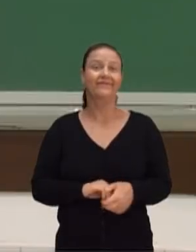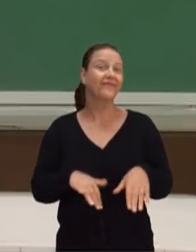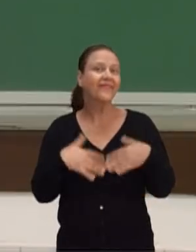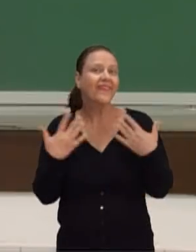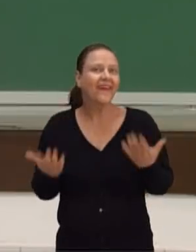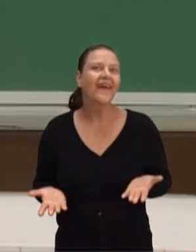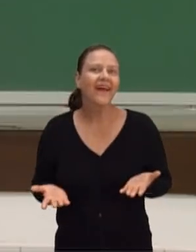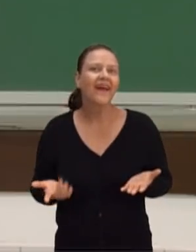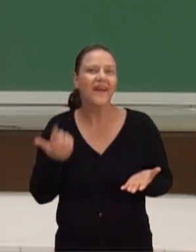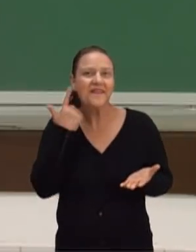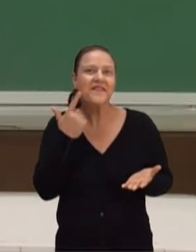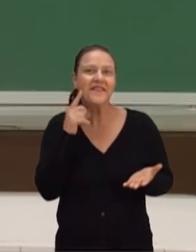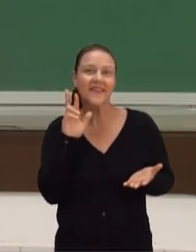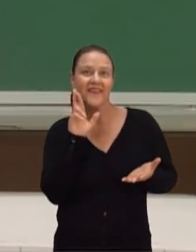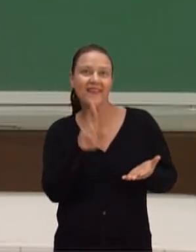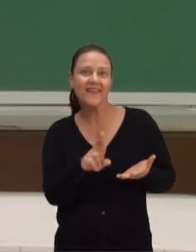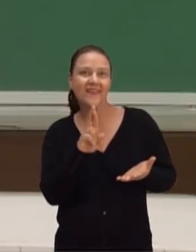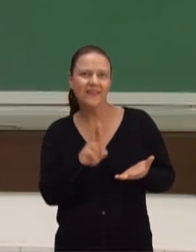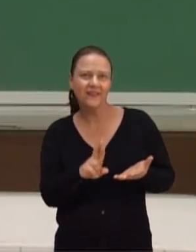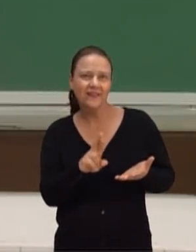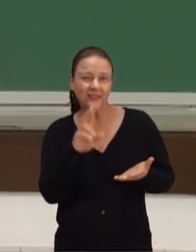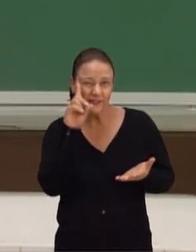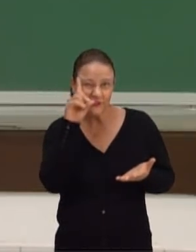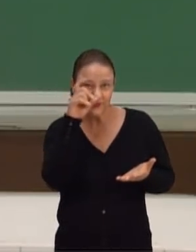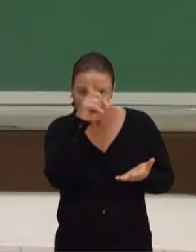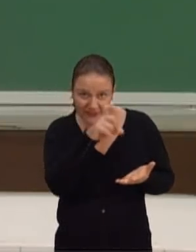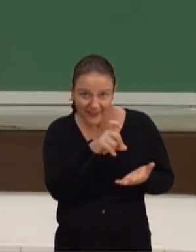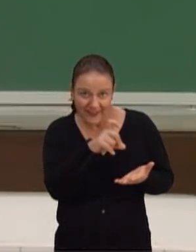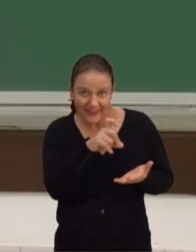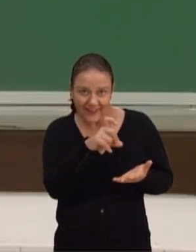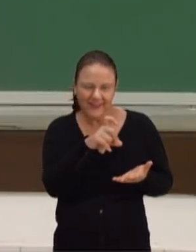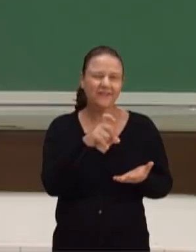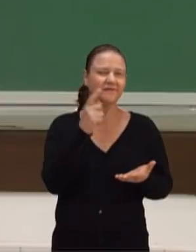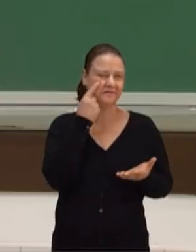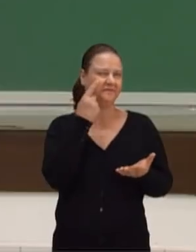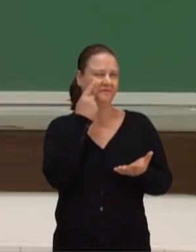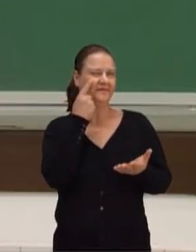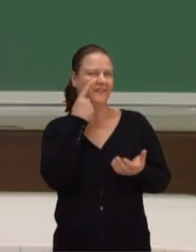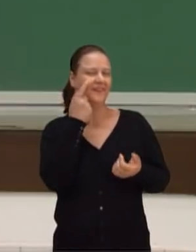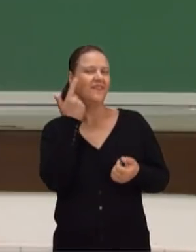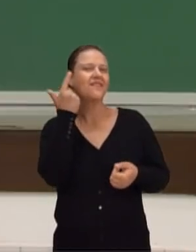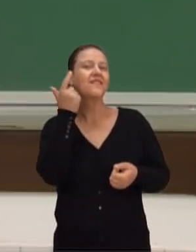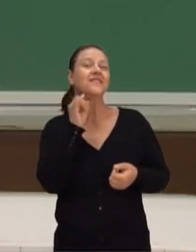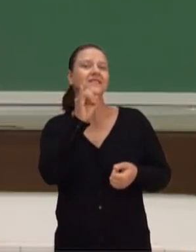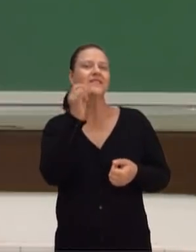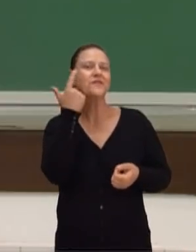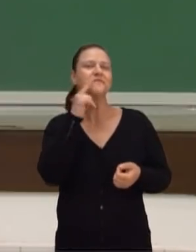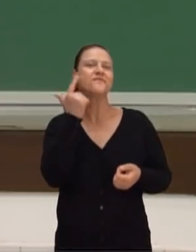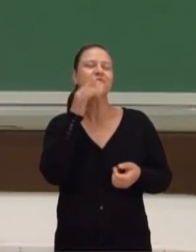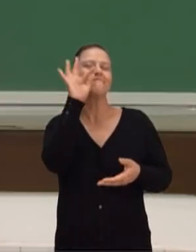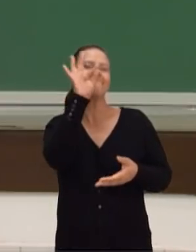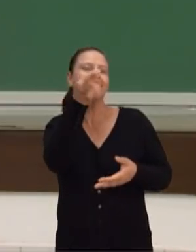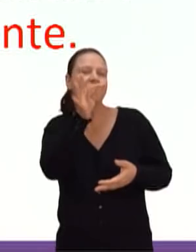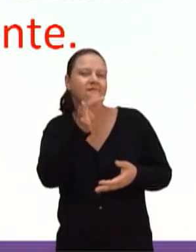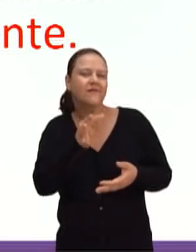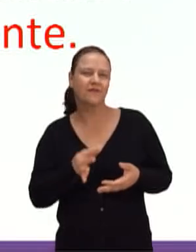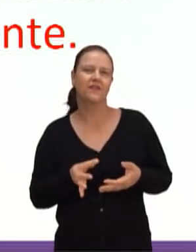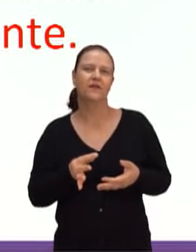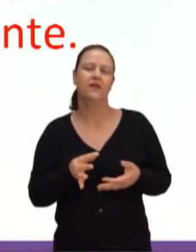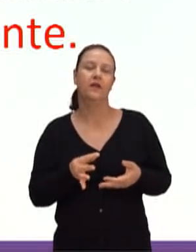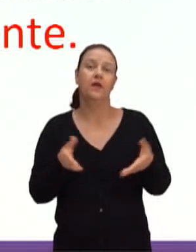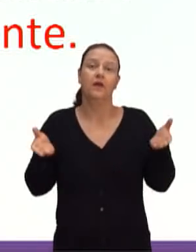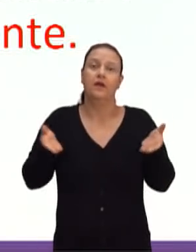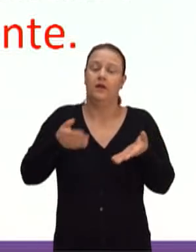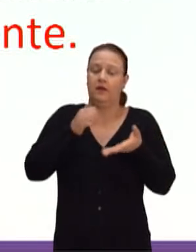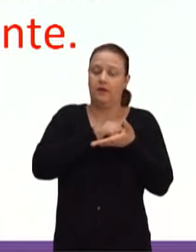E aí, respondeu? Foi difícil essa? Vamos dar uma olhadinha se você acertou? A